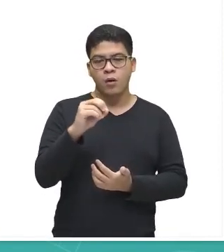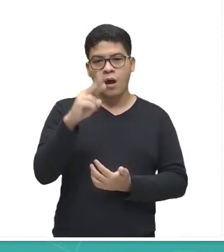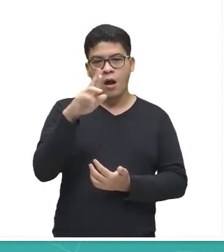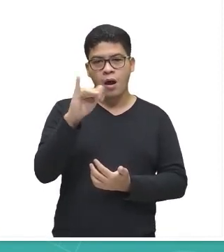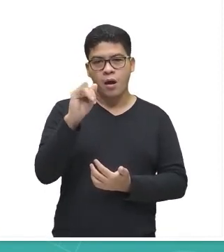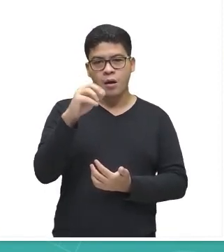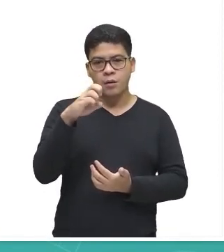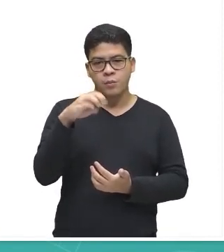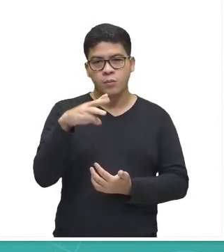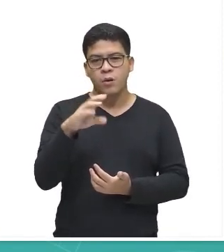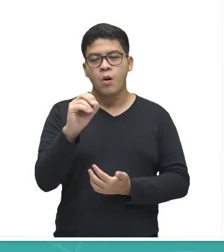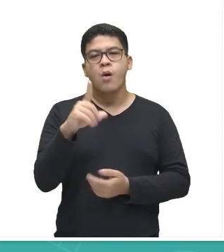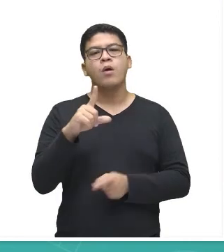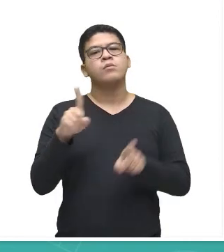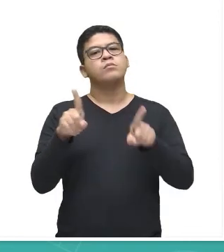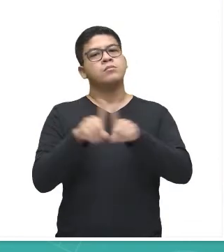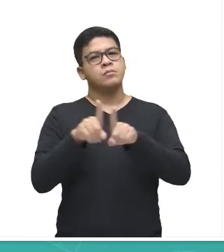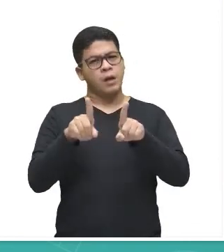Raimundo